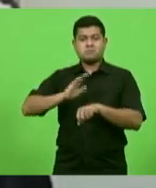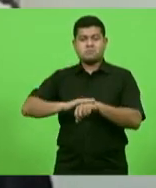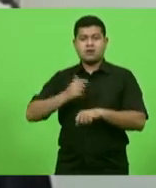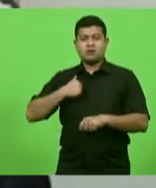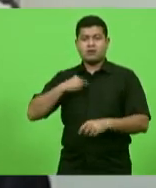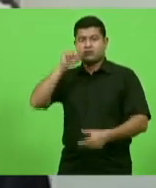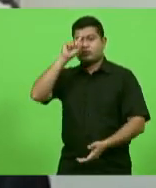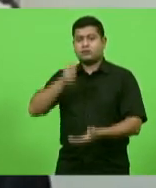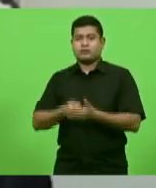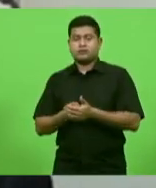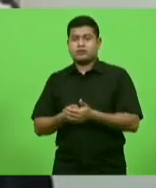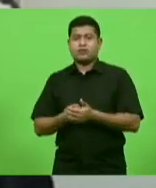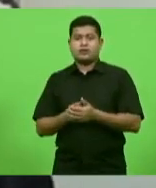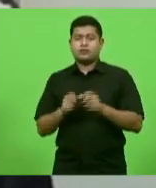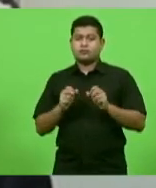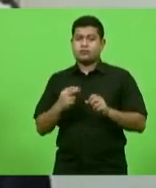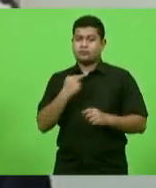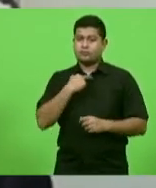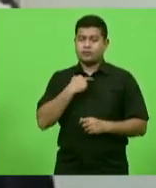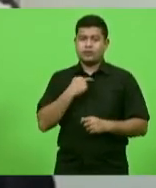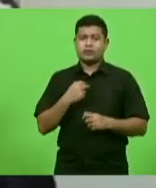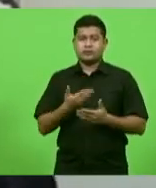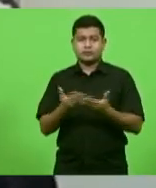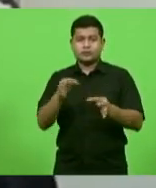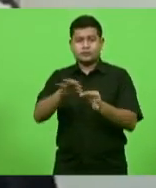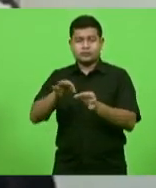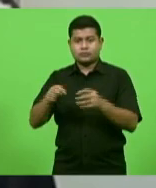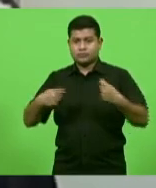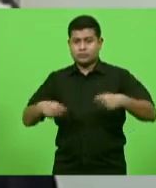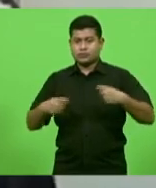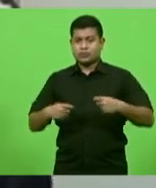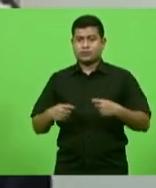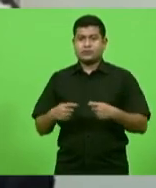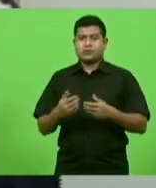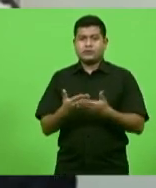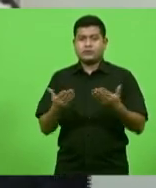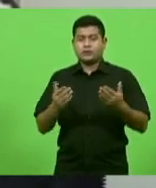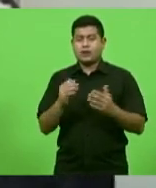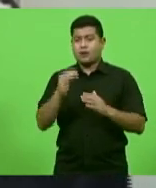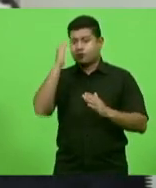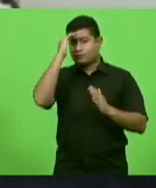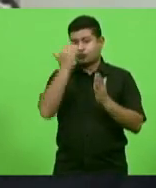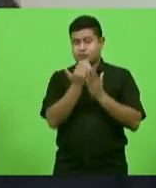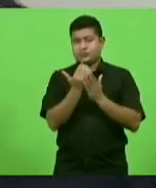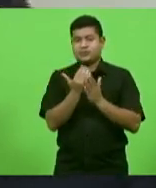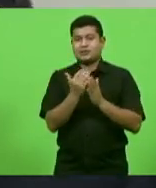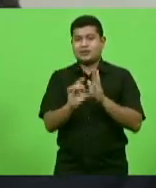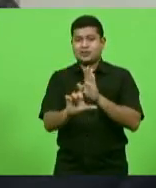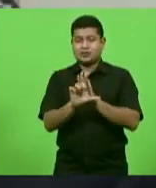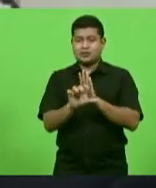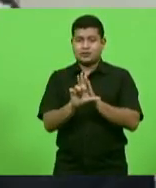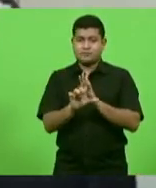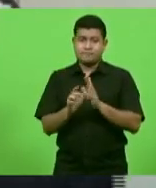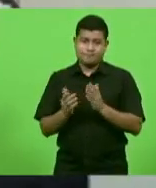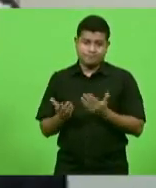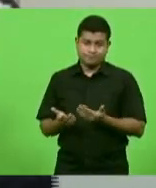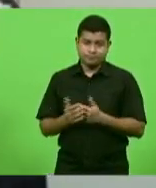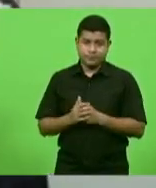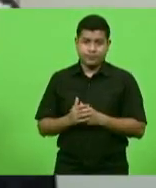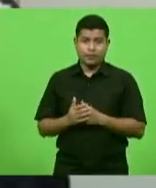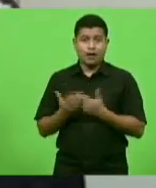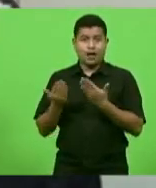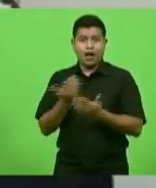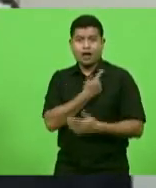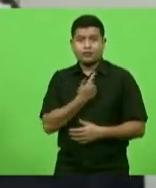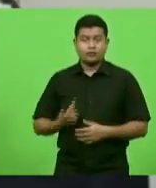nossas instituições por verdadeiro os representantes e imputam ao Governador o